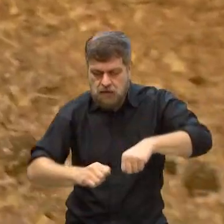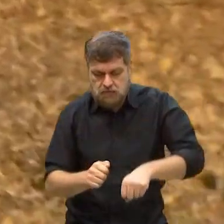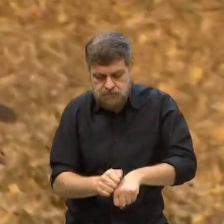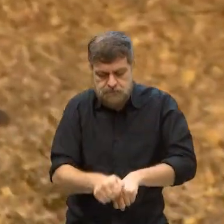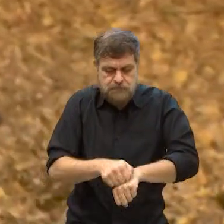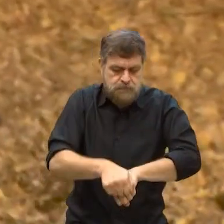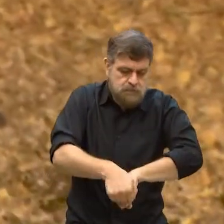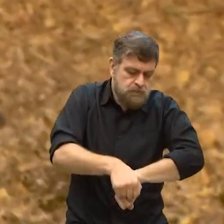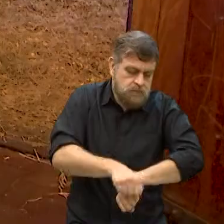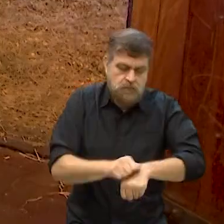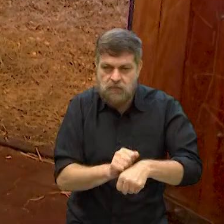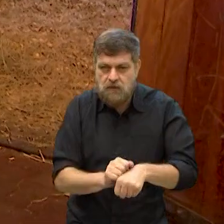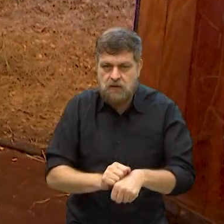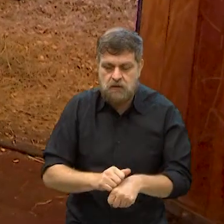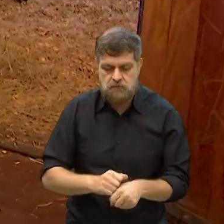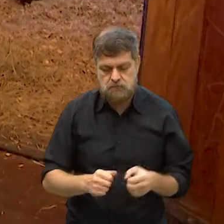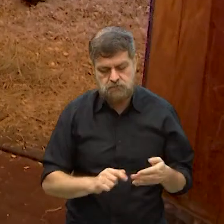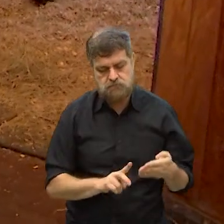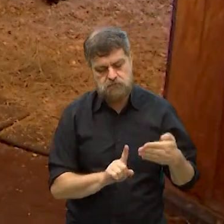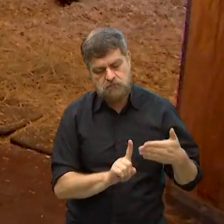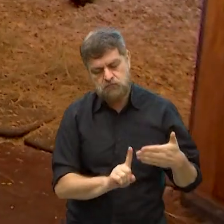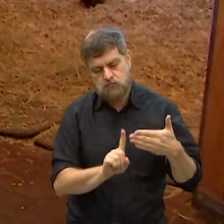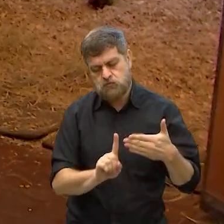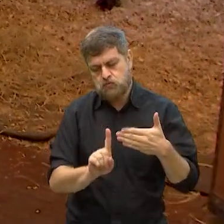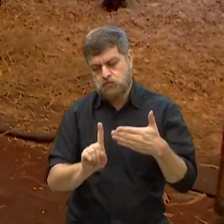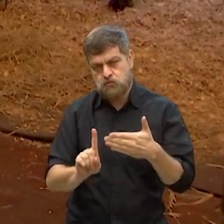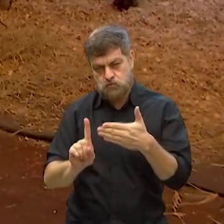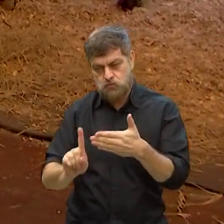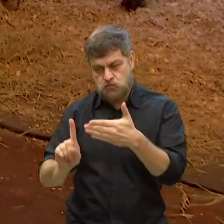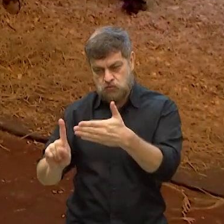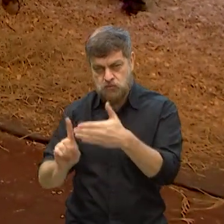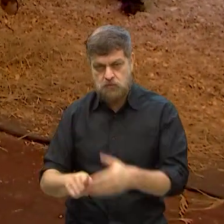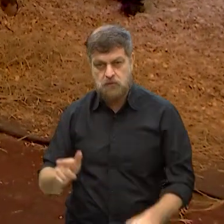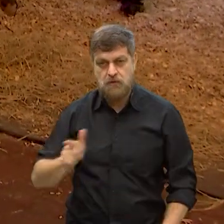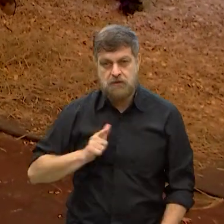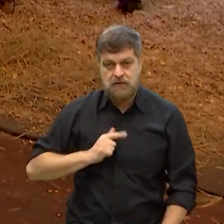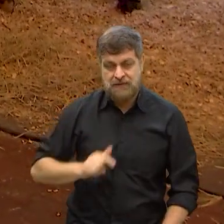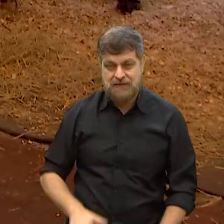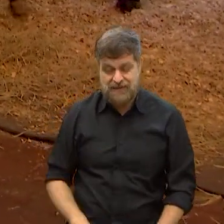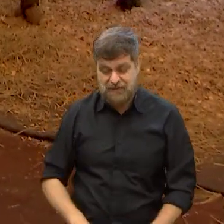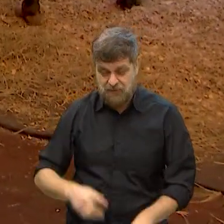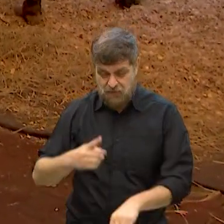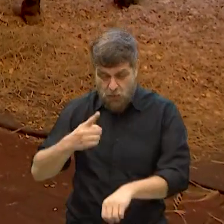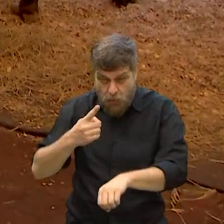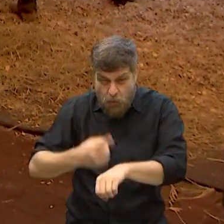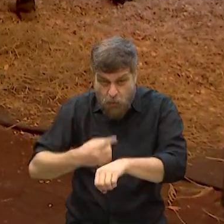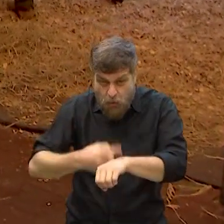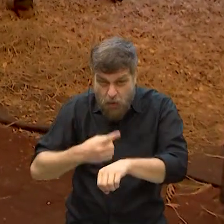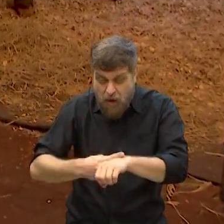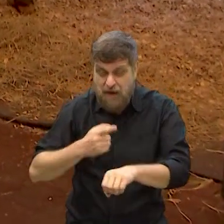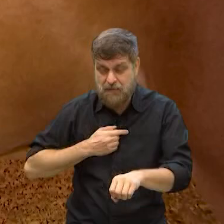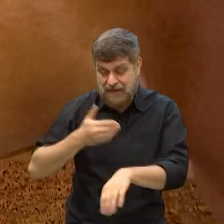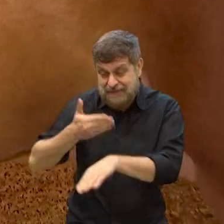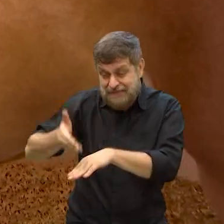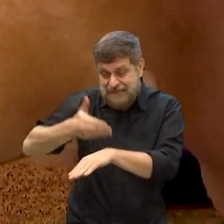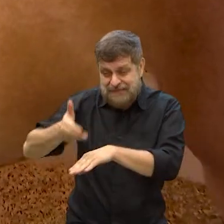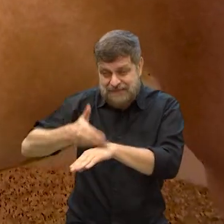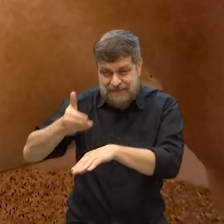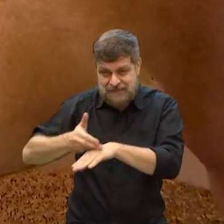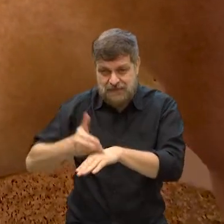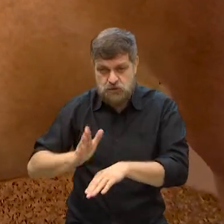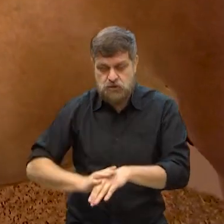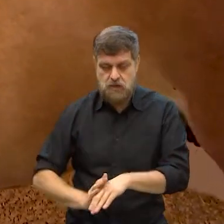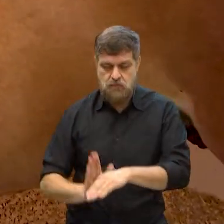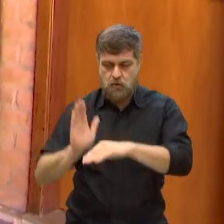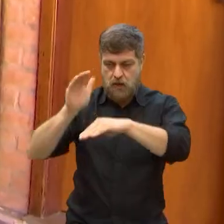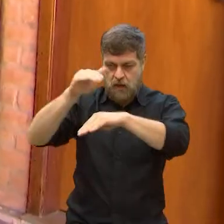limpar os cascos, tirar das baias, soltar, os outros que estão no dia programado para o treino são